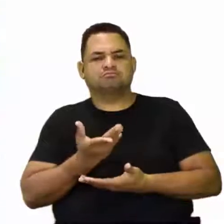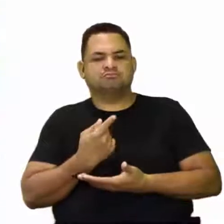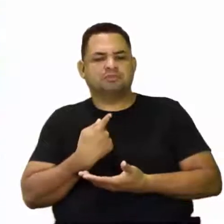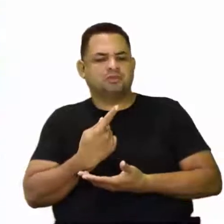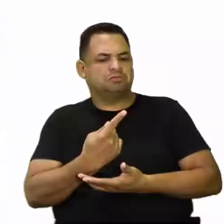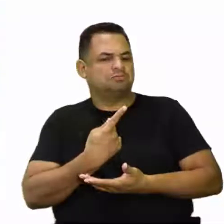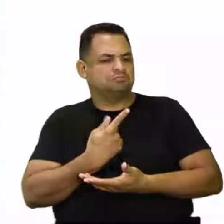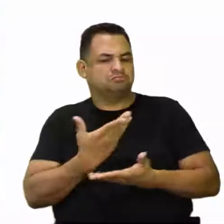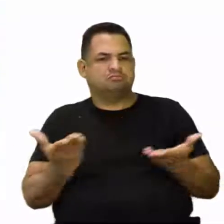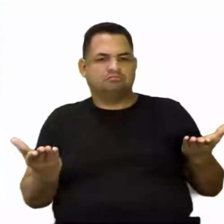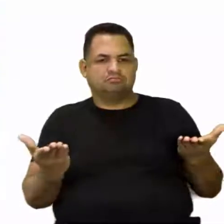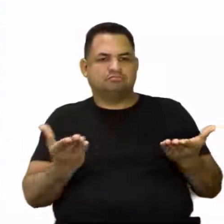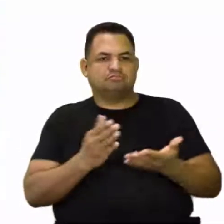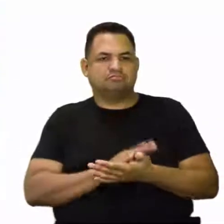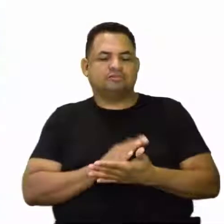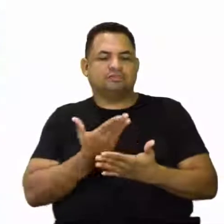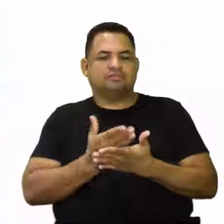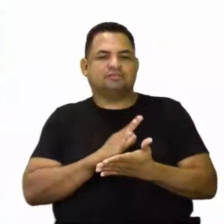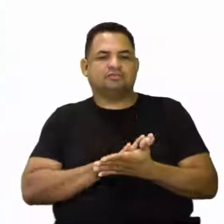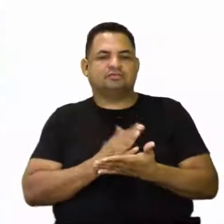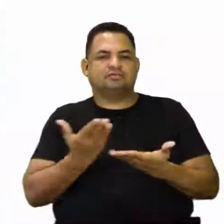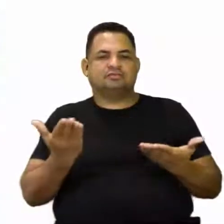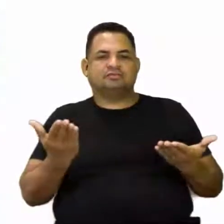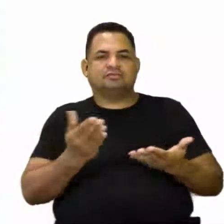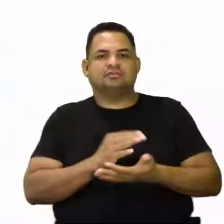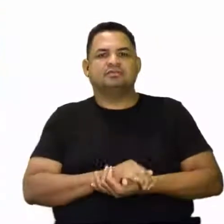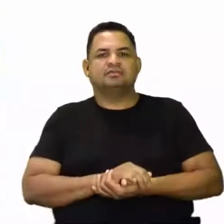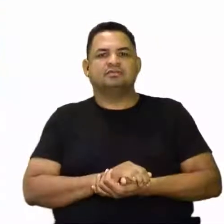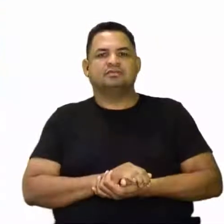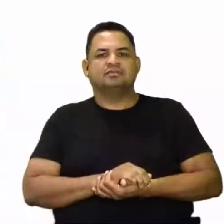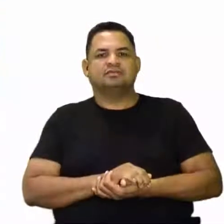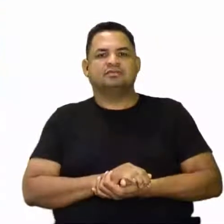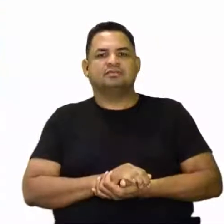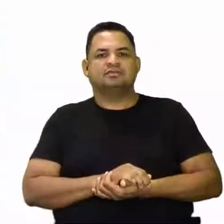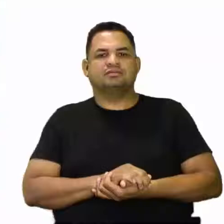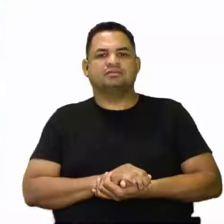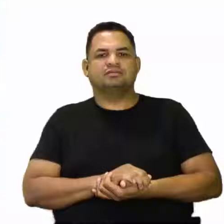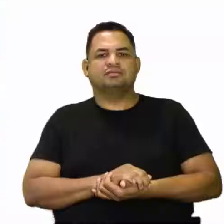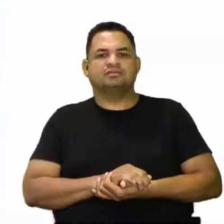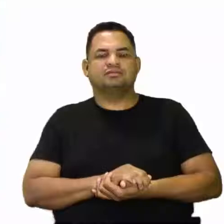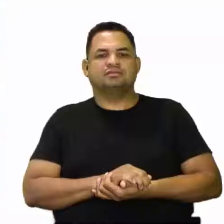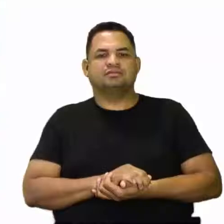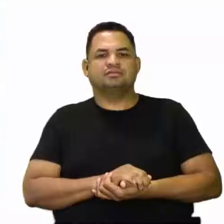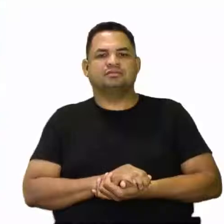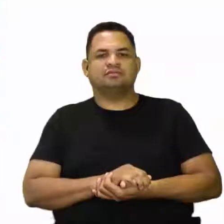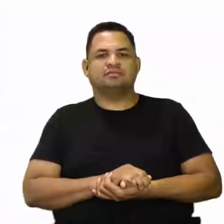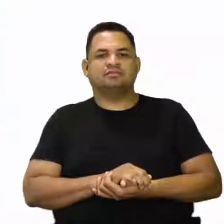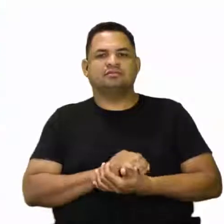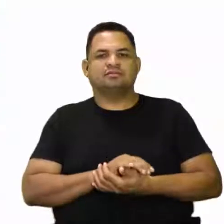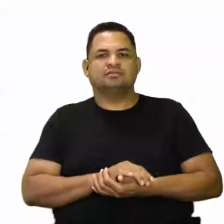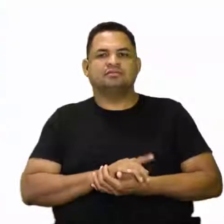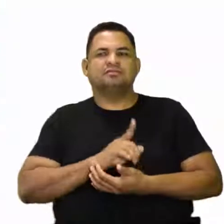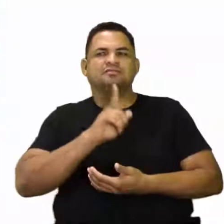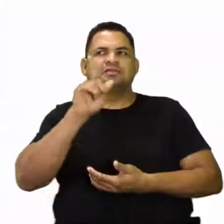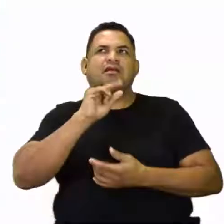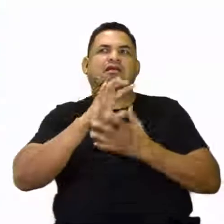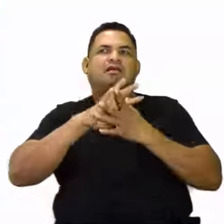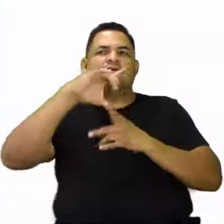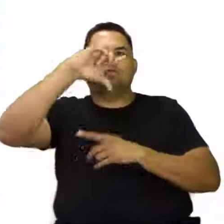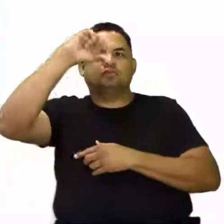por tu, não é? Se fosse a tradução literal. Iria hasta la luna. Iria até a